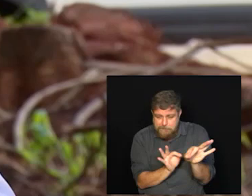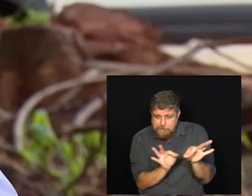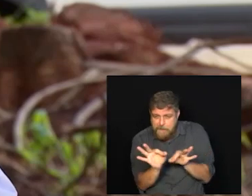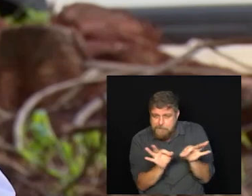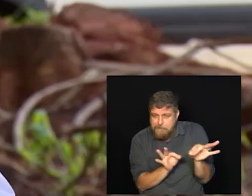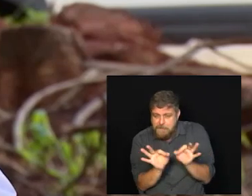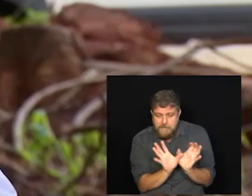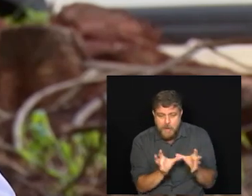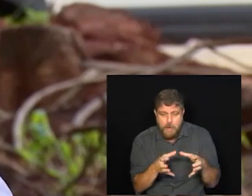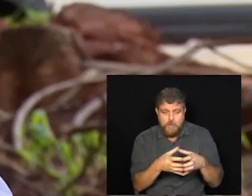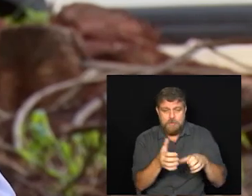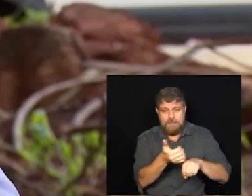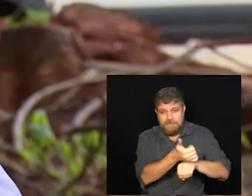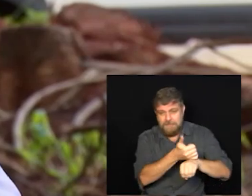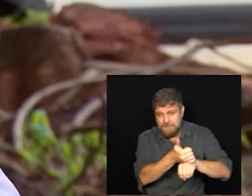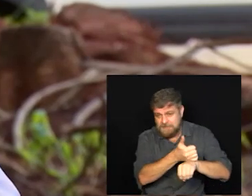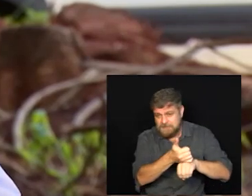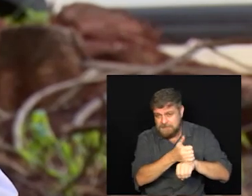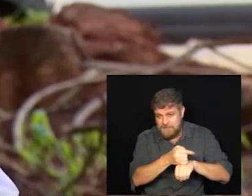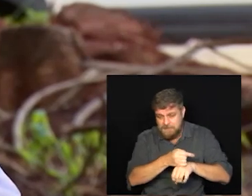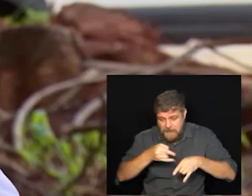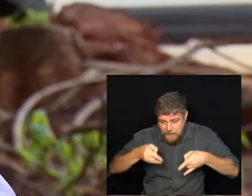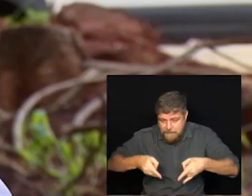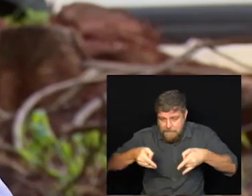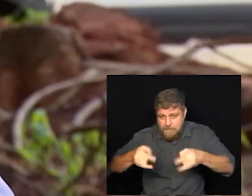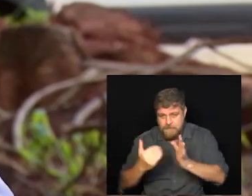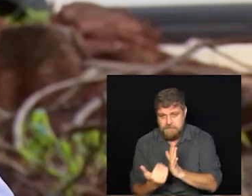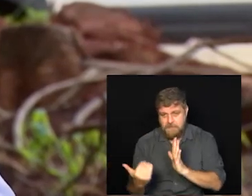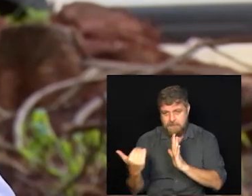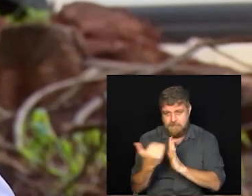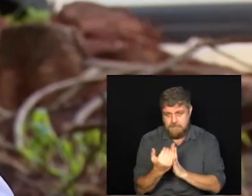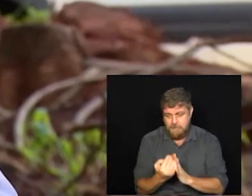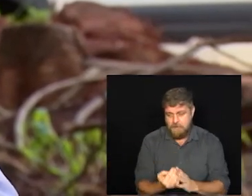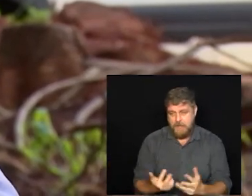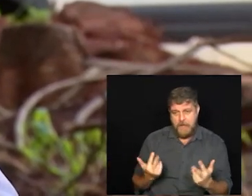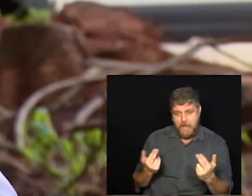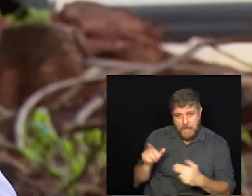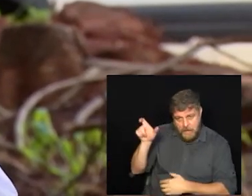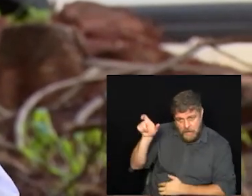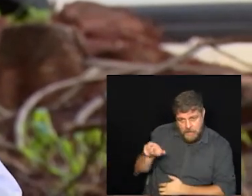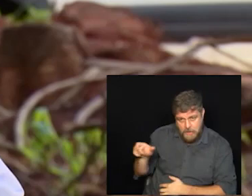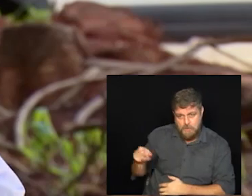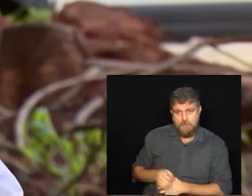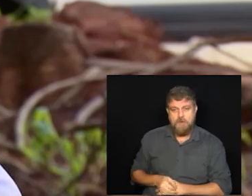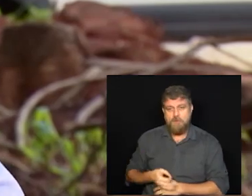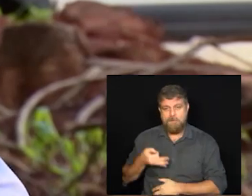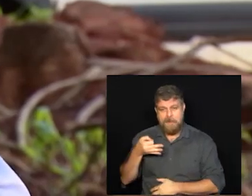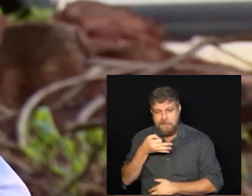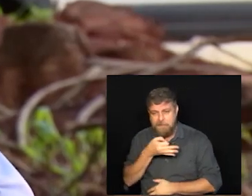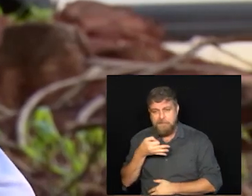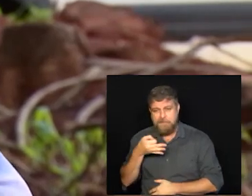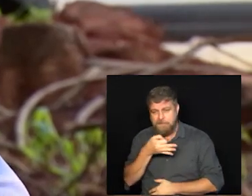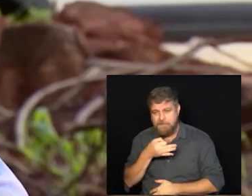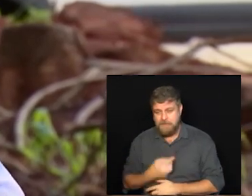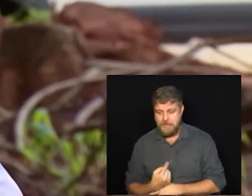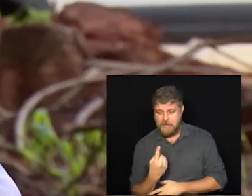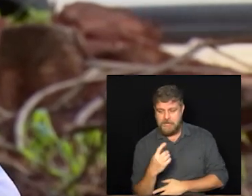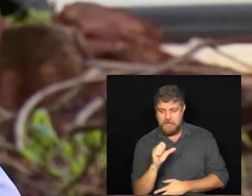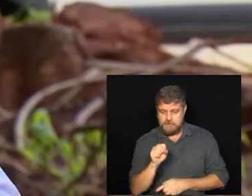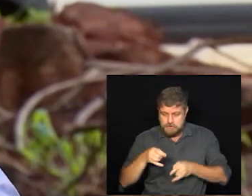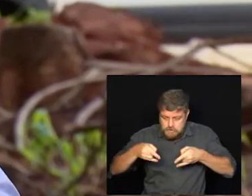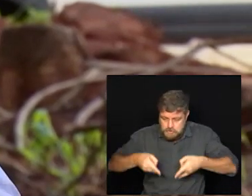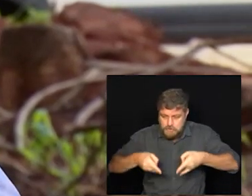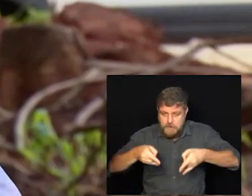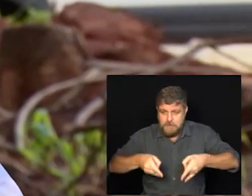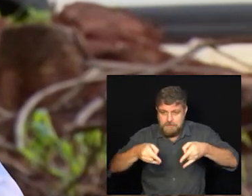no sentido de poder abrir esses leitos que o professor Antônio acabou de comentar. São, então, 18 leitos, né, que